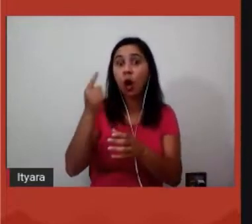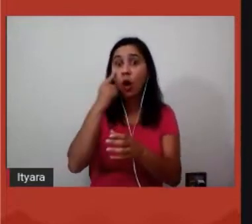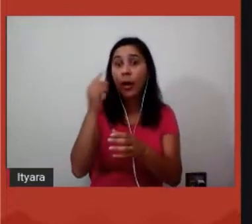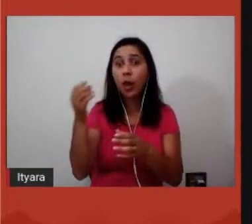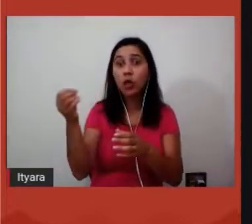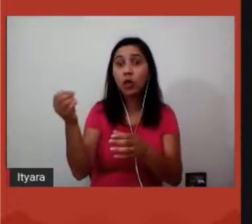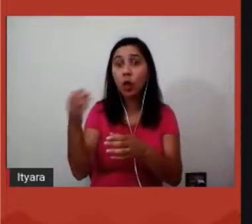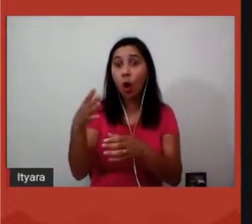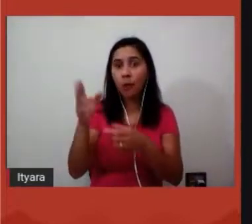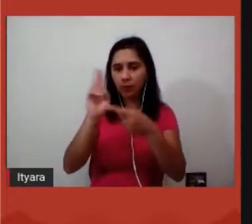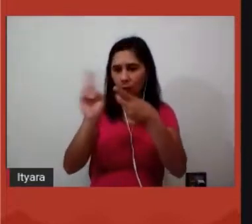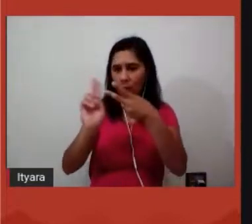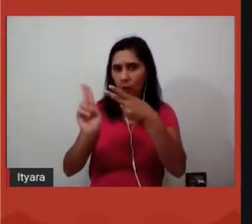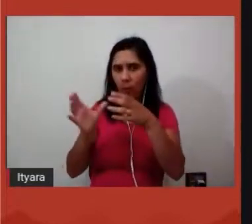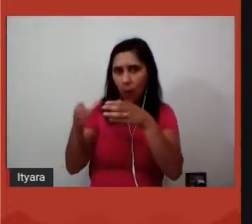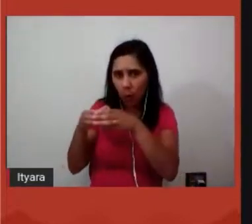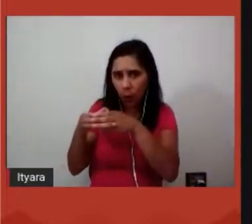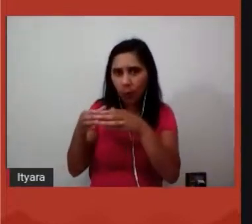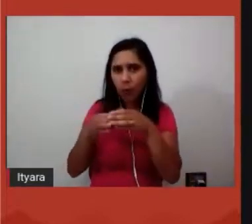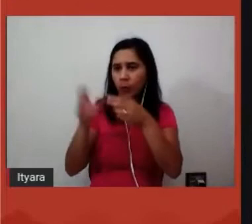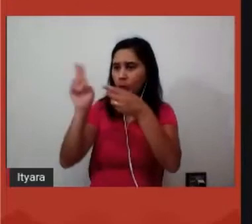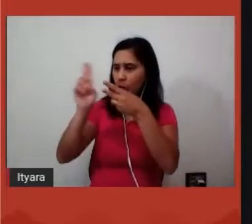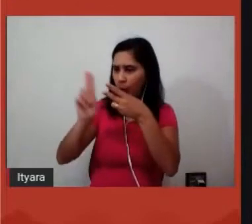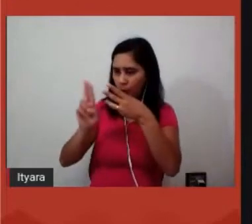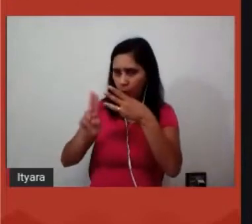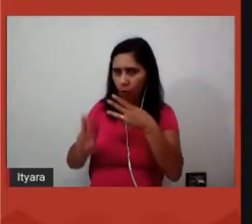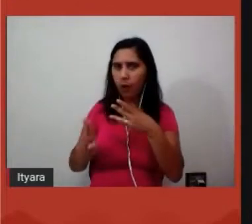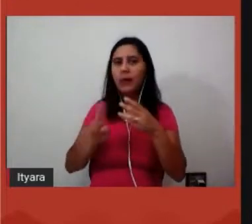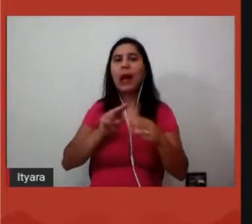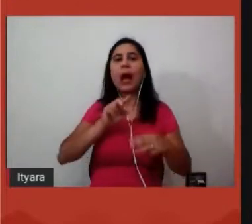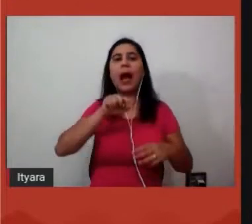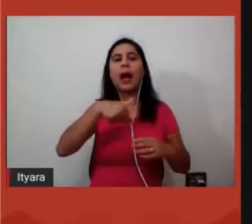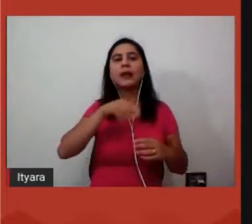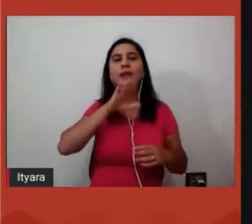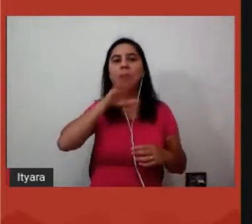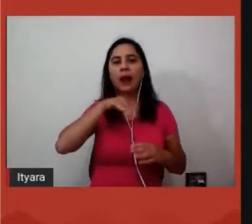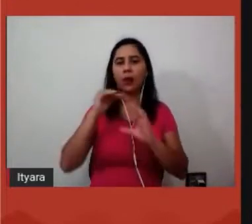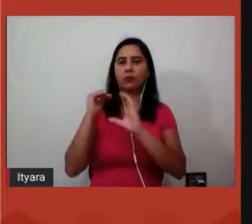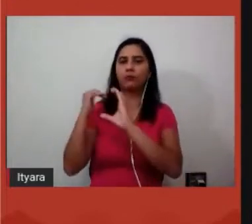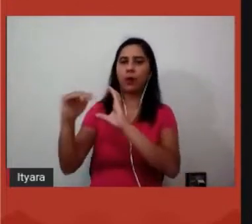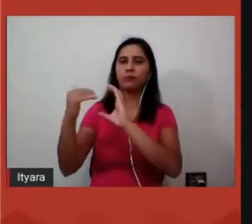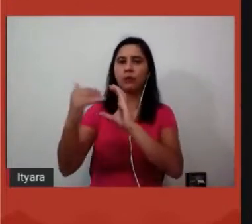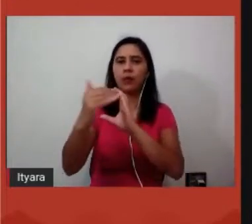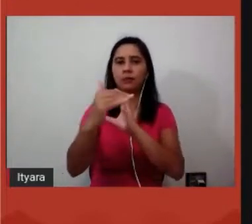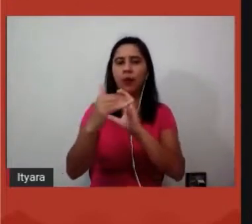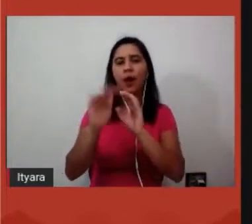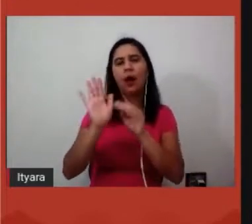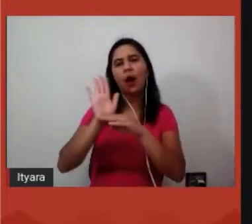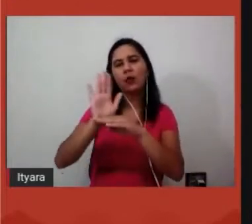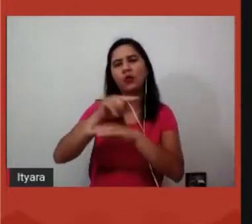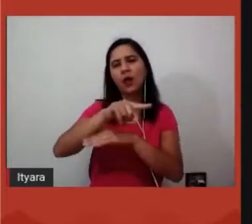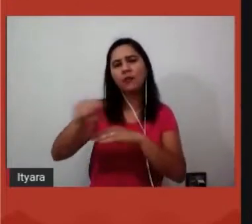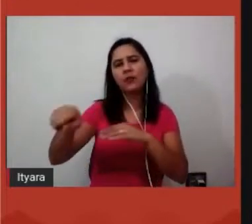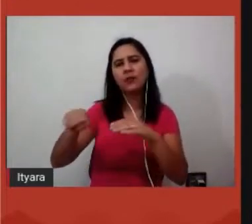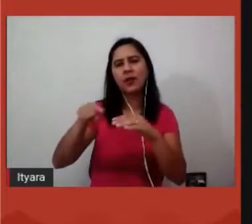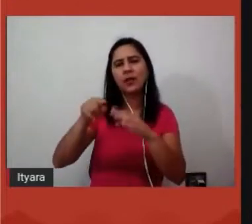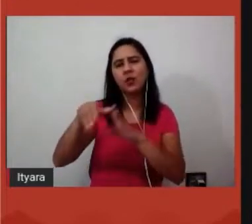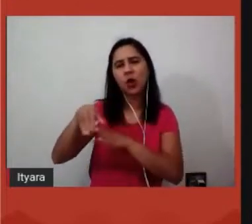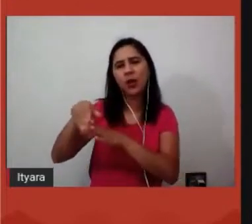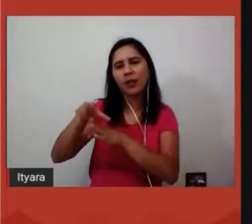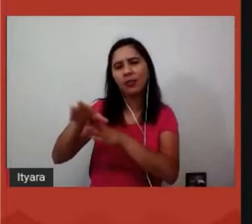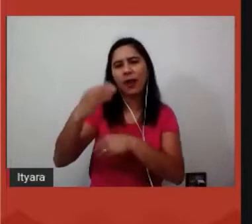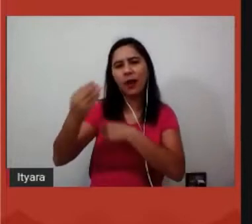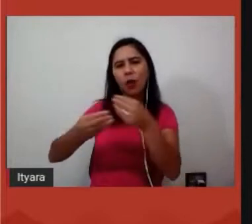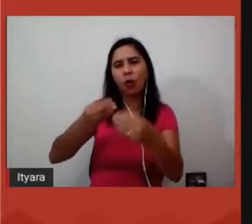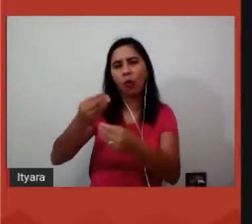dos pequenos grupos. Boa. Aí à tarde eu faço esse envio para ajudar a orientar a aprendizagem